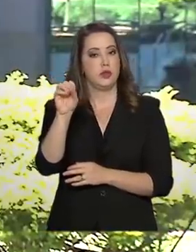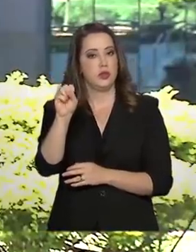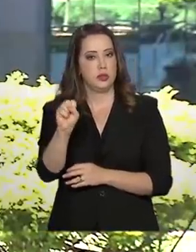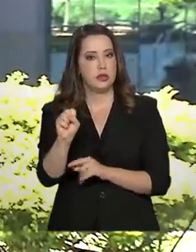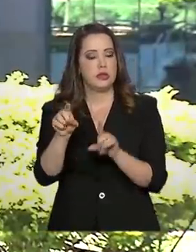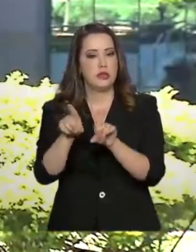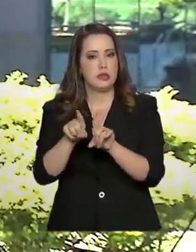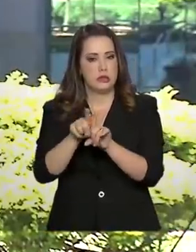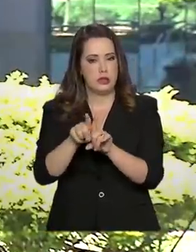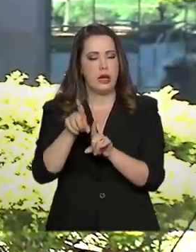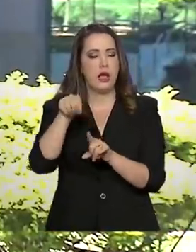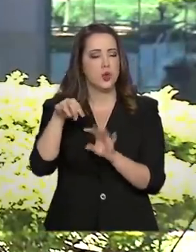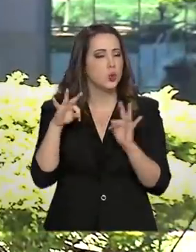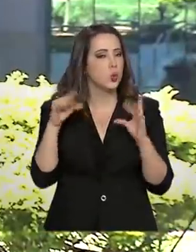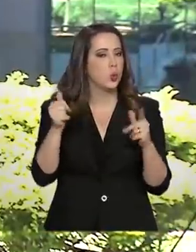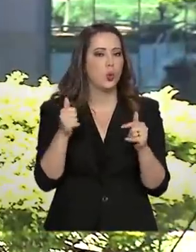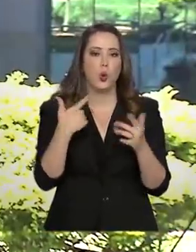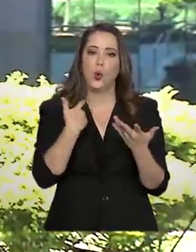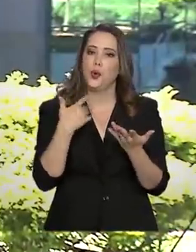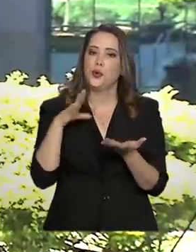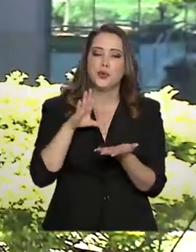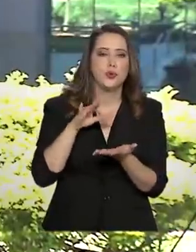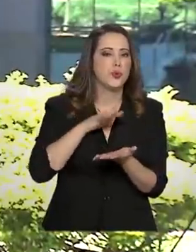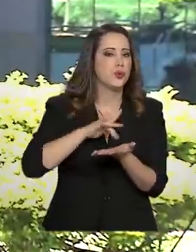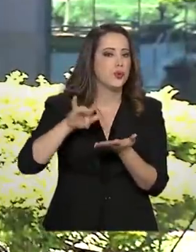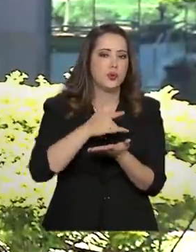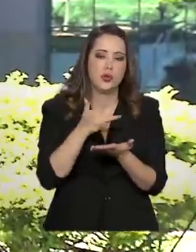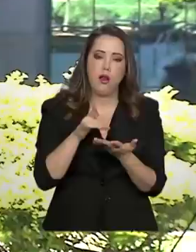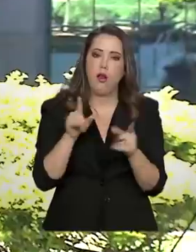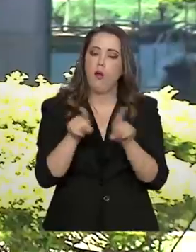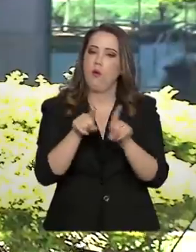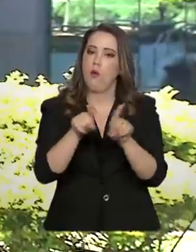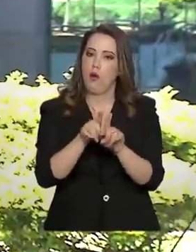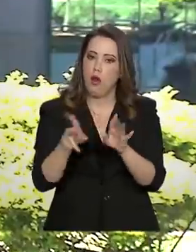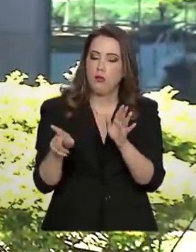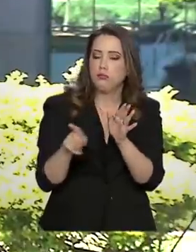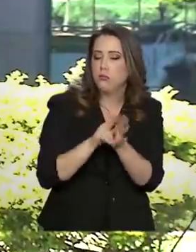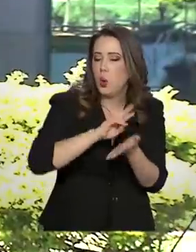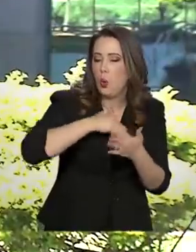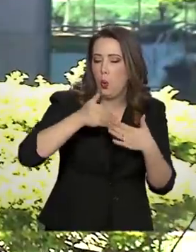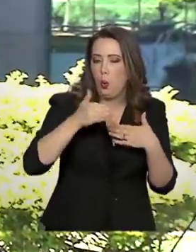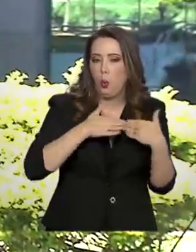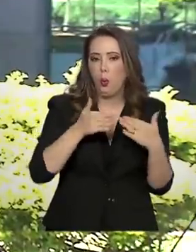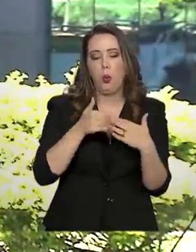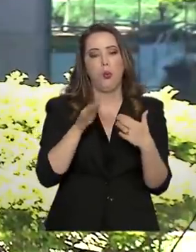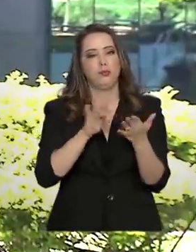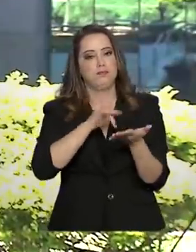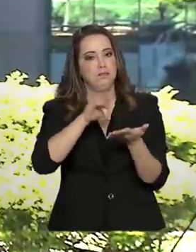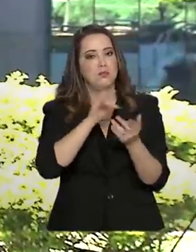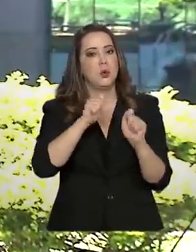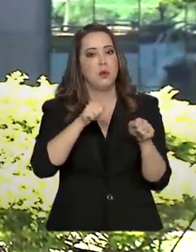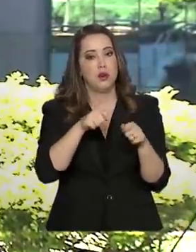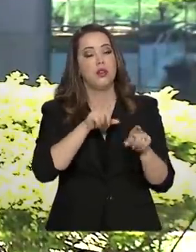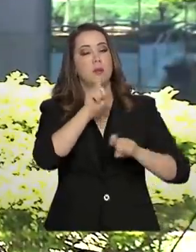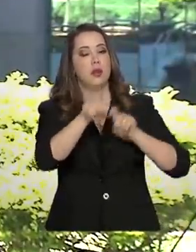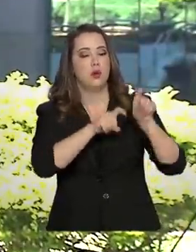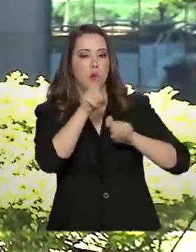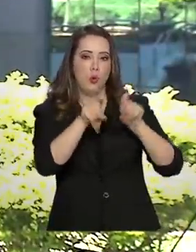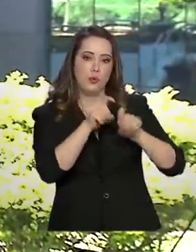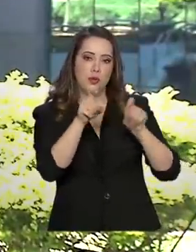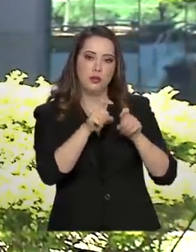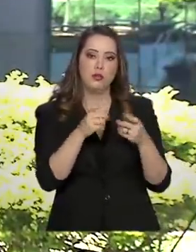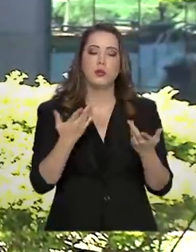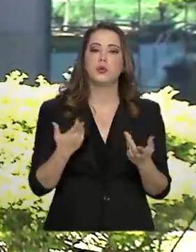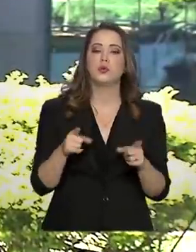disponível para todas as plataformas de smartphones e tablets os sistemas android e oeci e para computadores com sistema